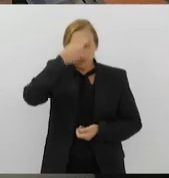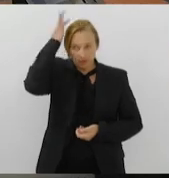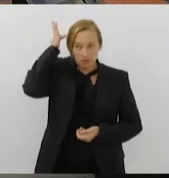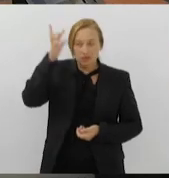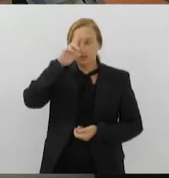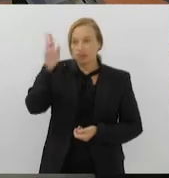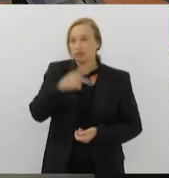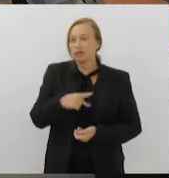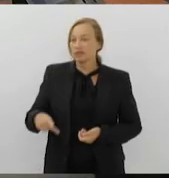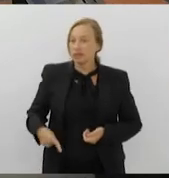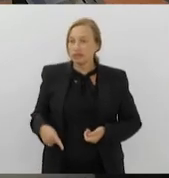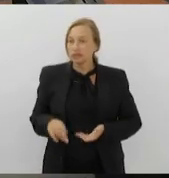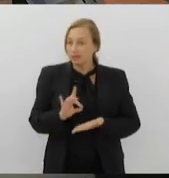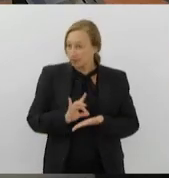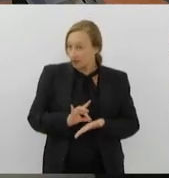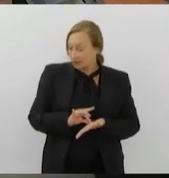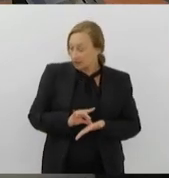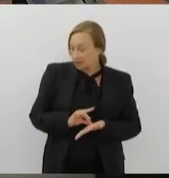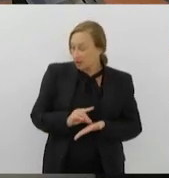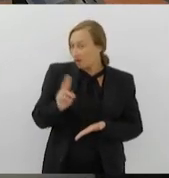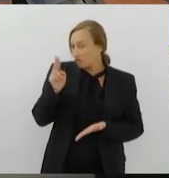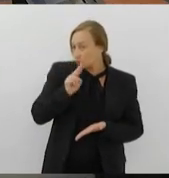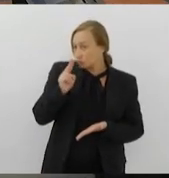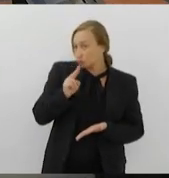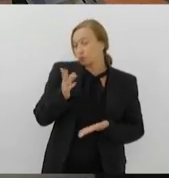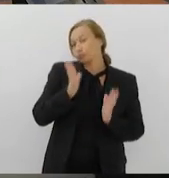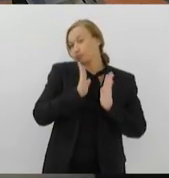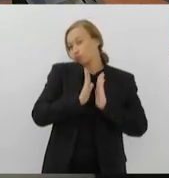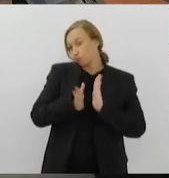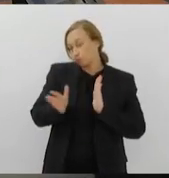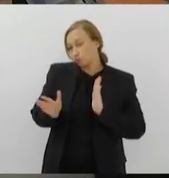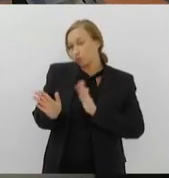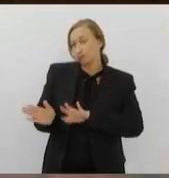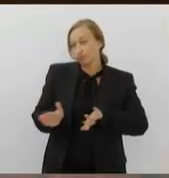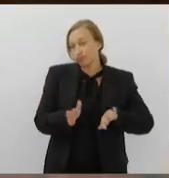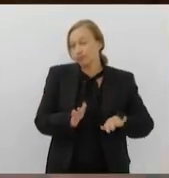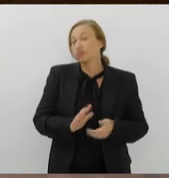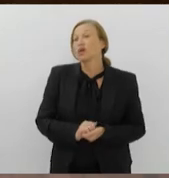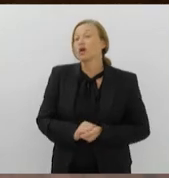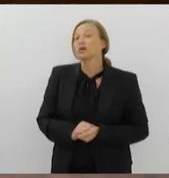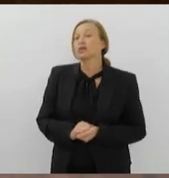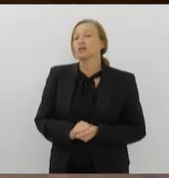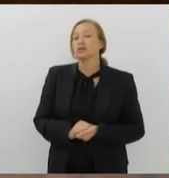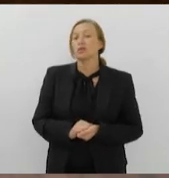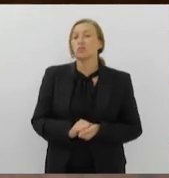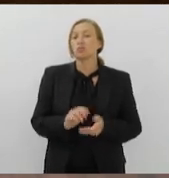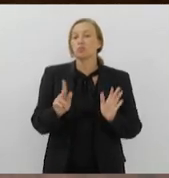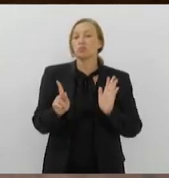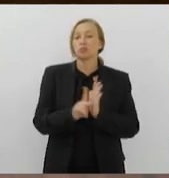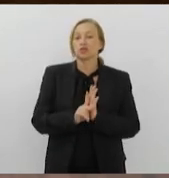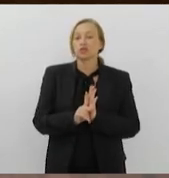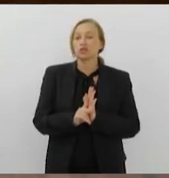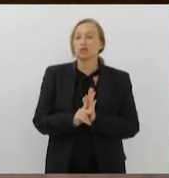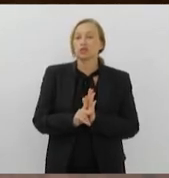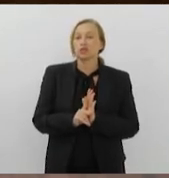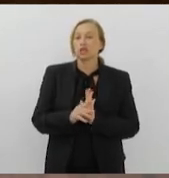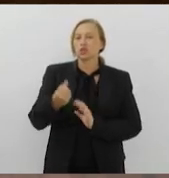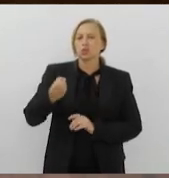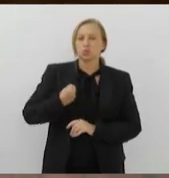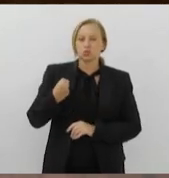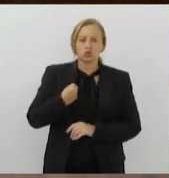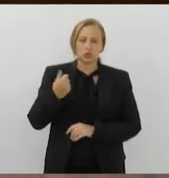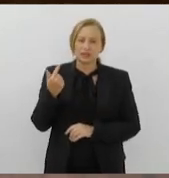na verdade, rapidamente, uma questão de ordem. Sobre o projeto número